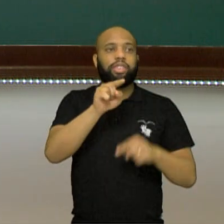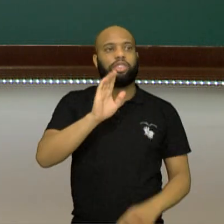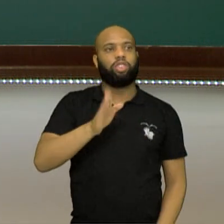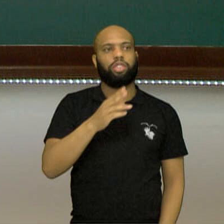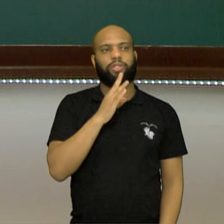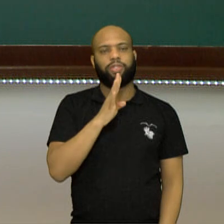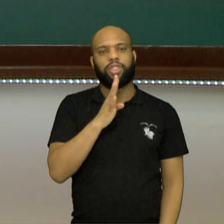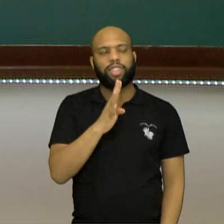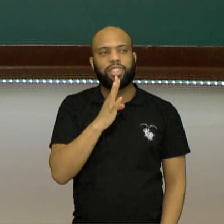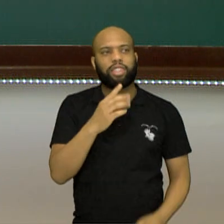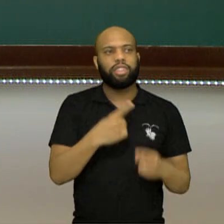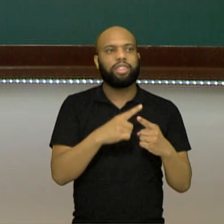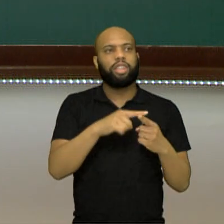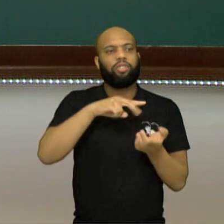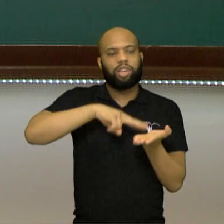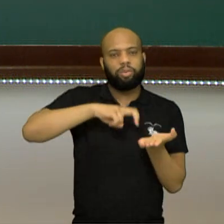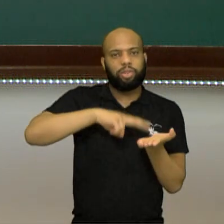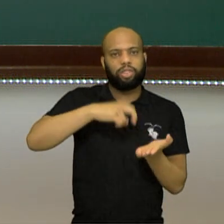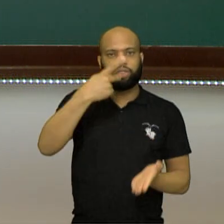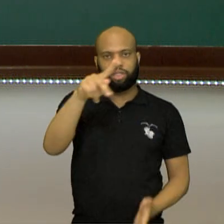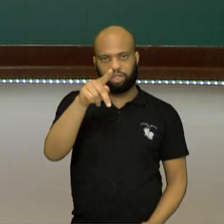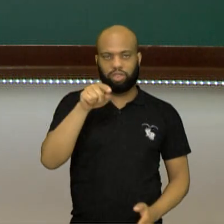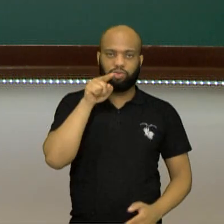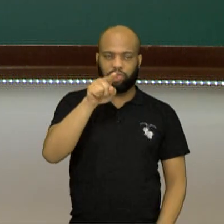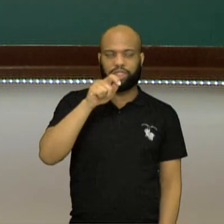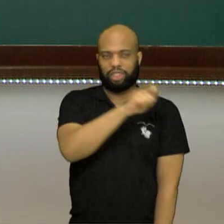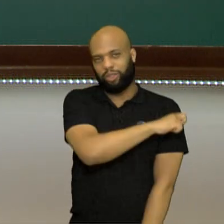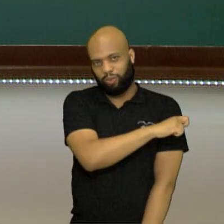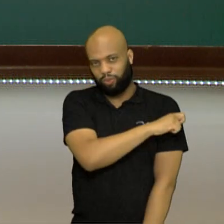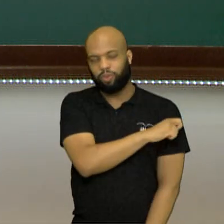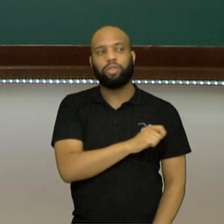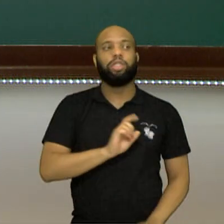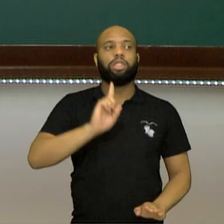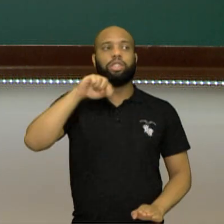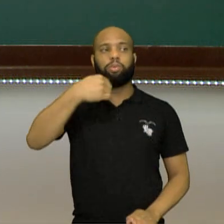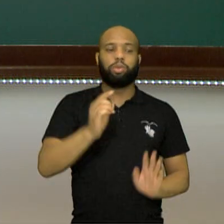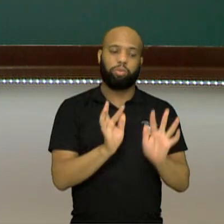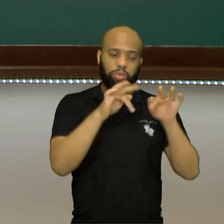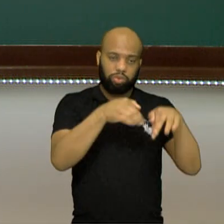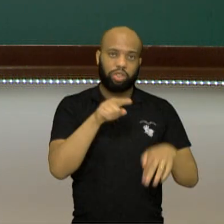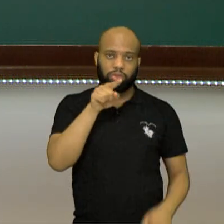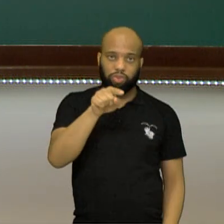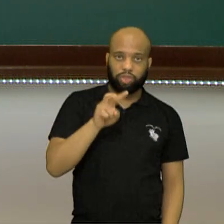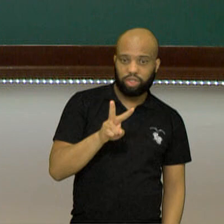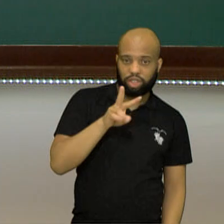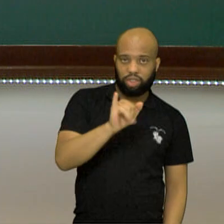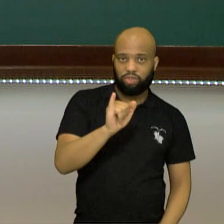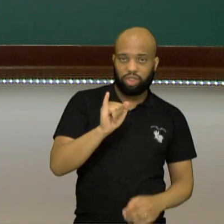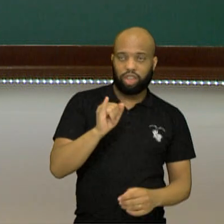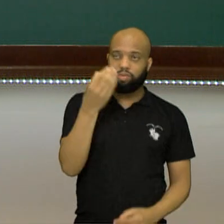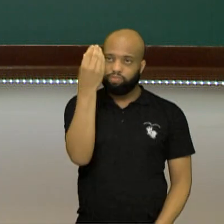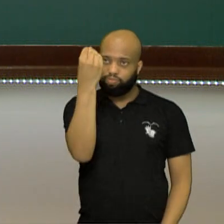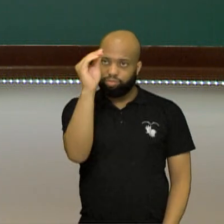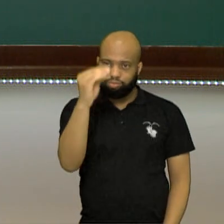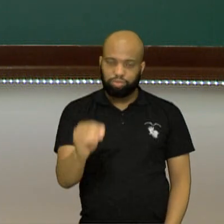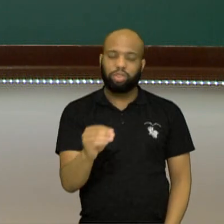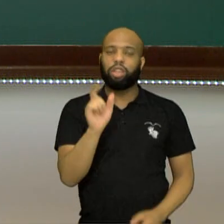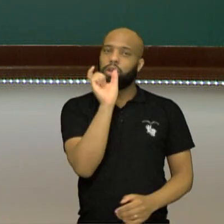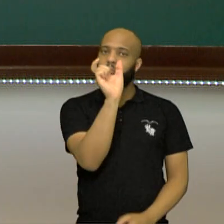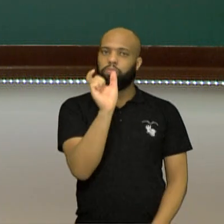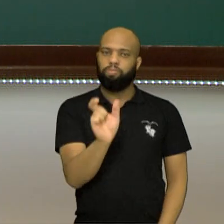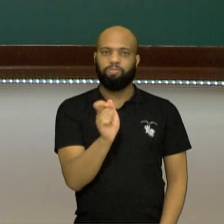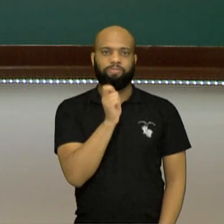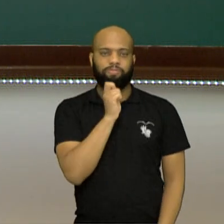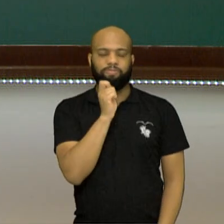seu vocabulário como estudante. E por fim, você destaca aquelas palavras que você ainda não tinha certeza